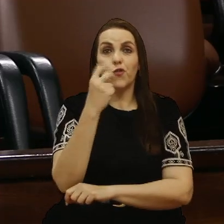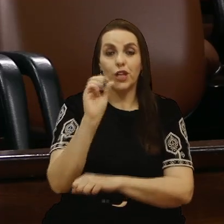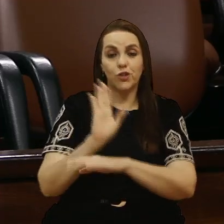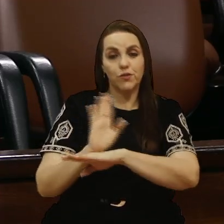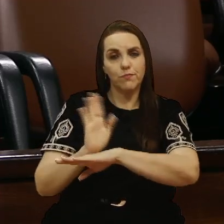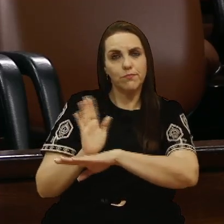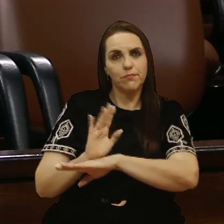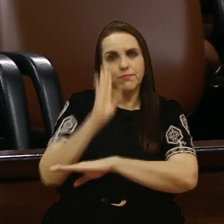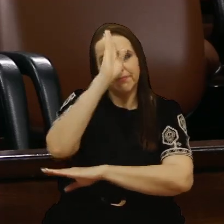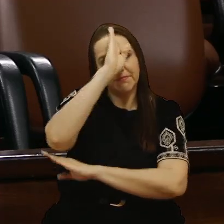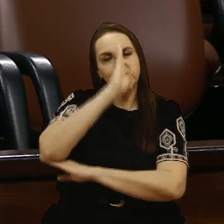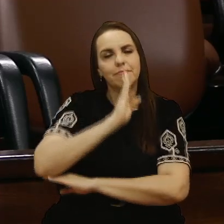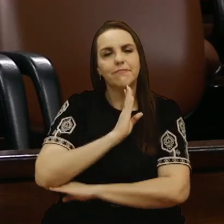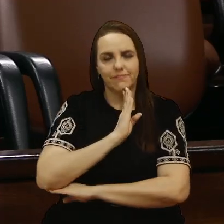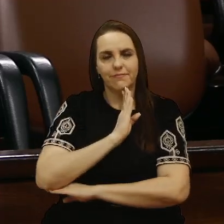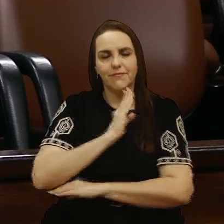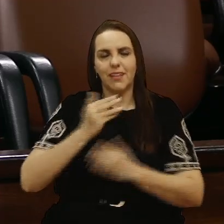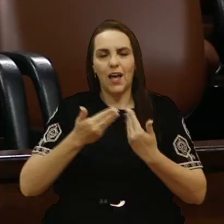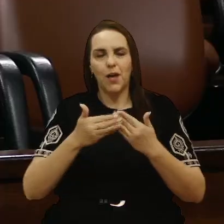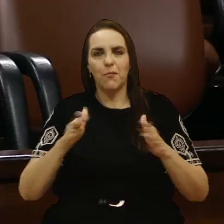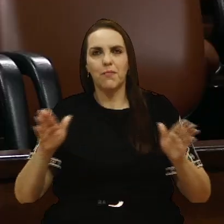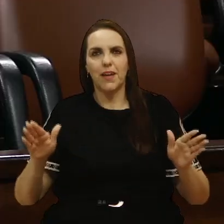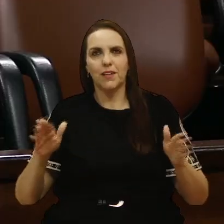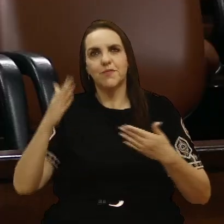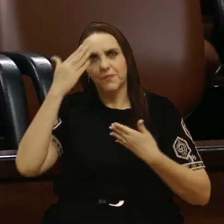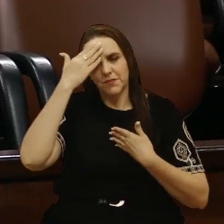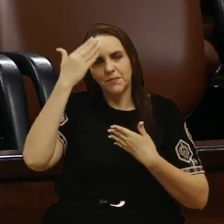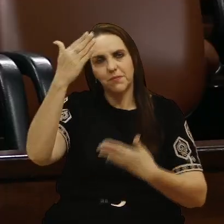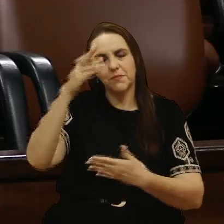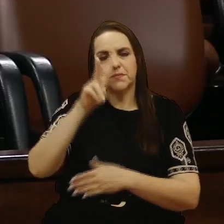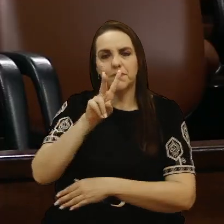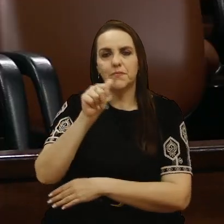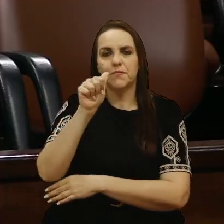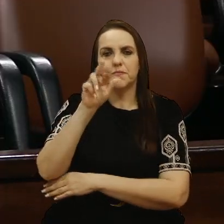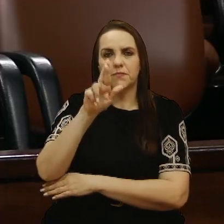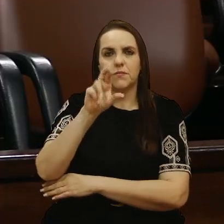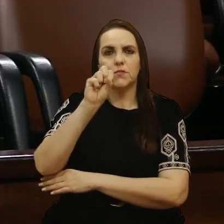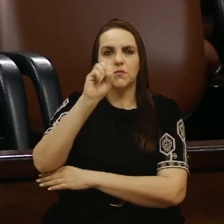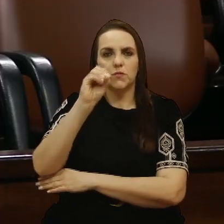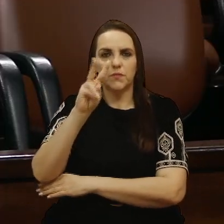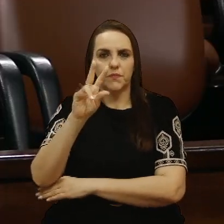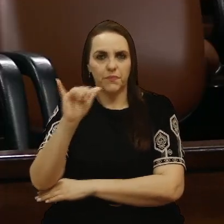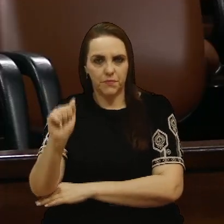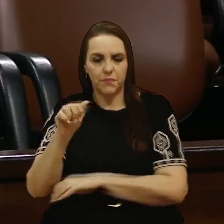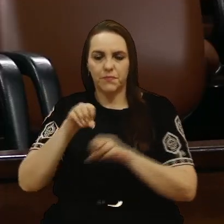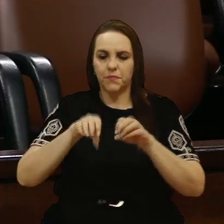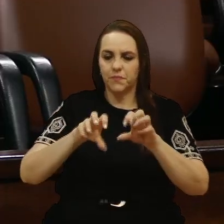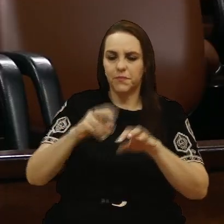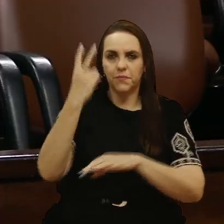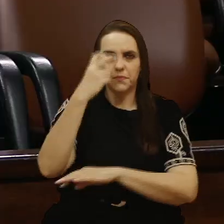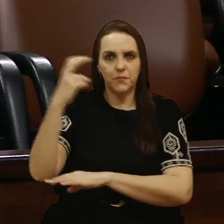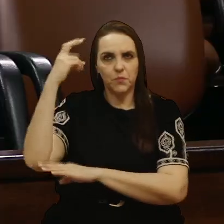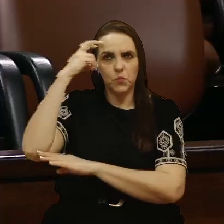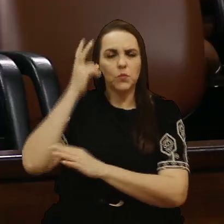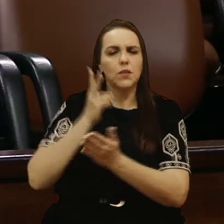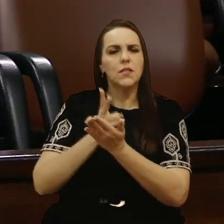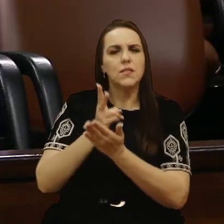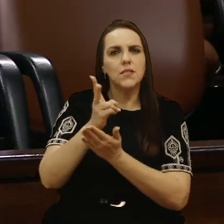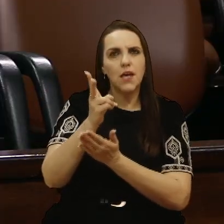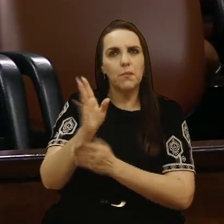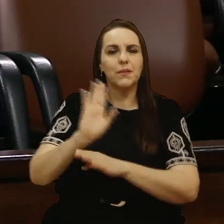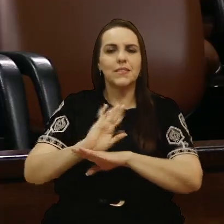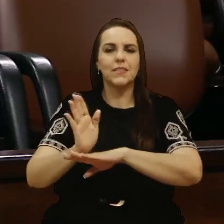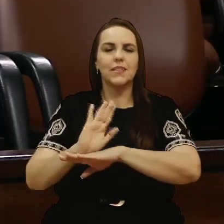gratuitas ao ar livre. Então, meu agradecimento à Varsóvia, Educação e Cultura, que é quem realiza sempre o Cinema de